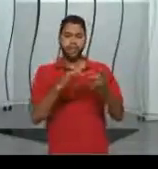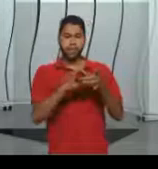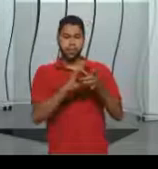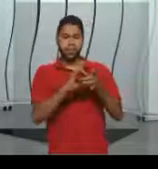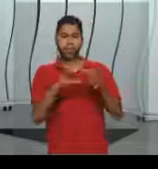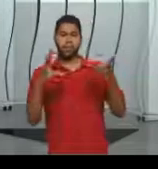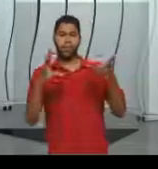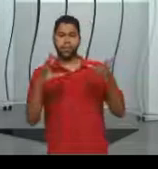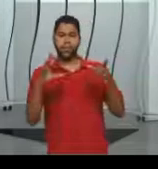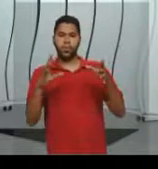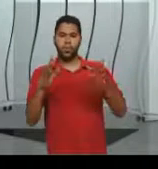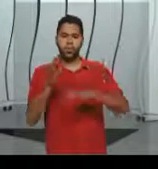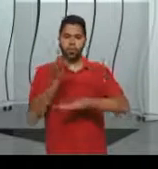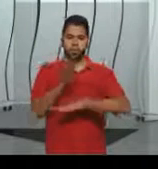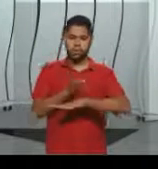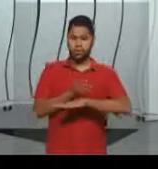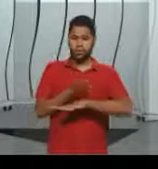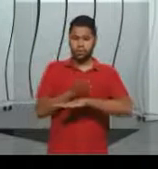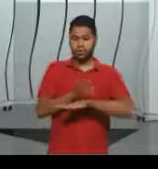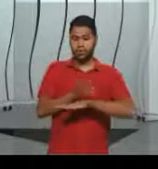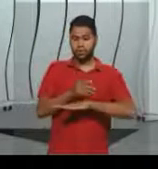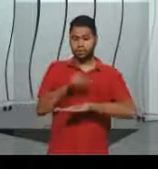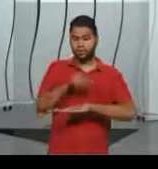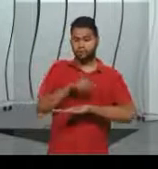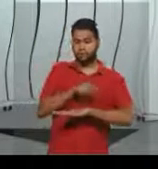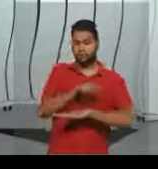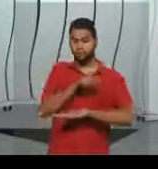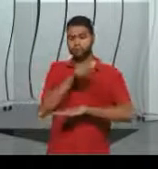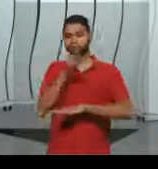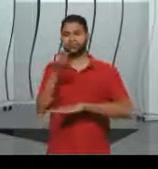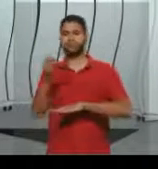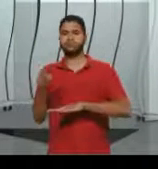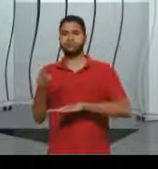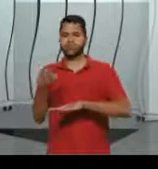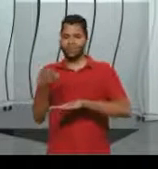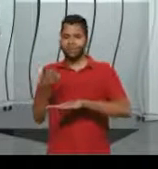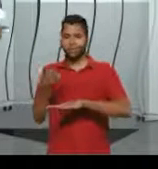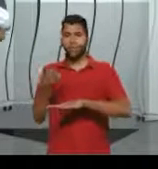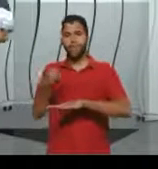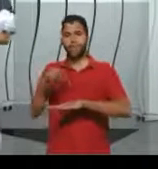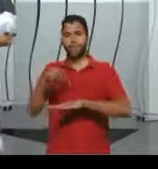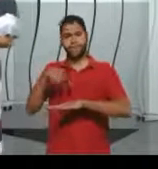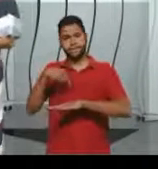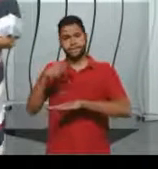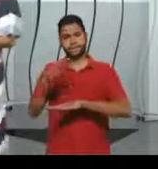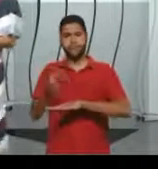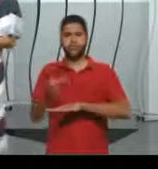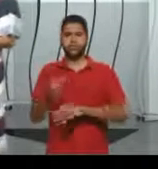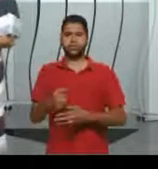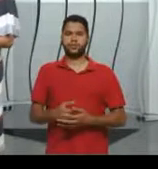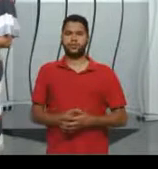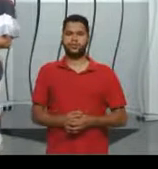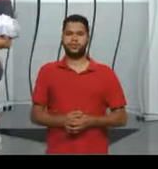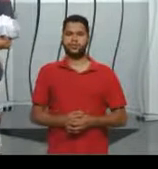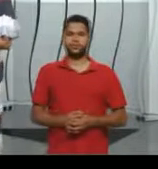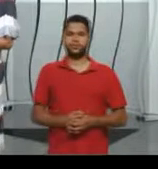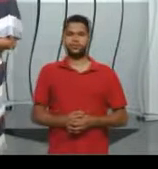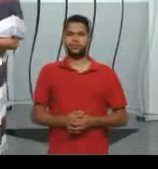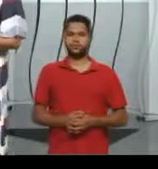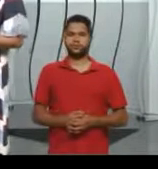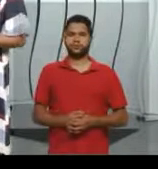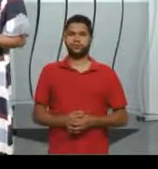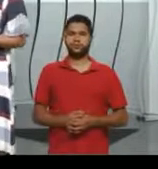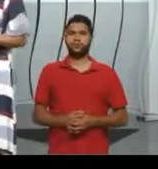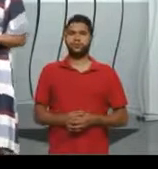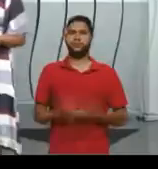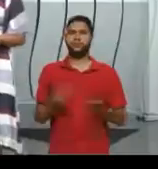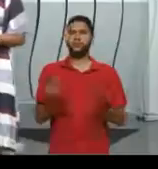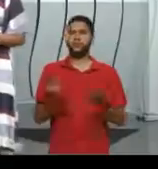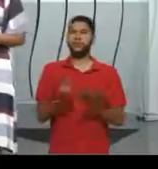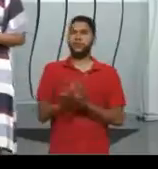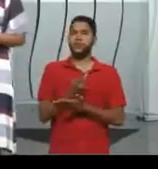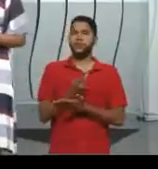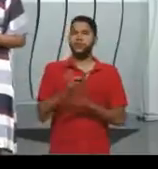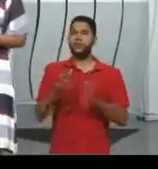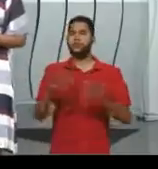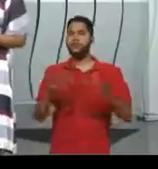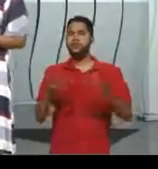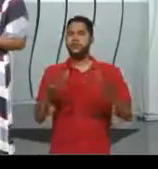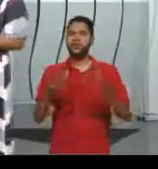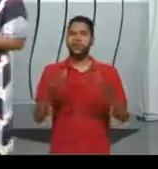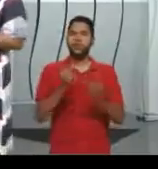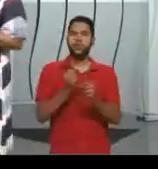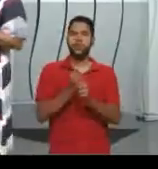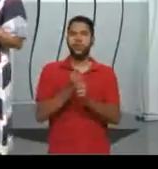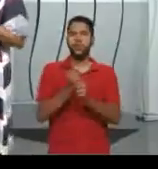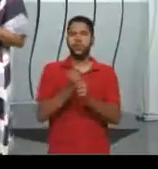moderno passando ao pós-modernismo, certo? Vai acontecer ali mais ou menos a partir dos